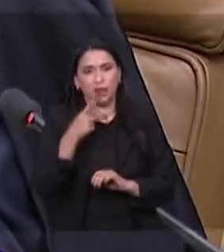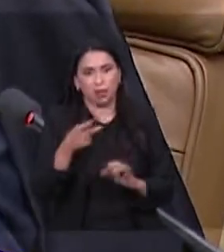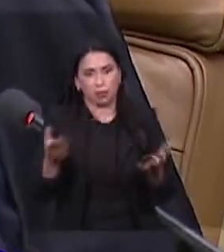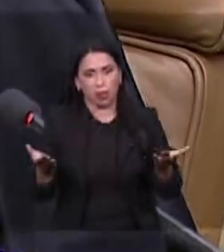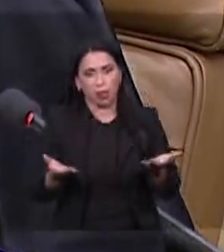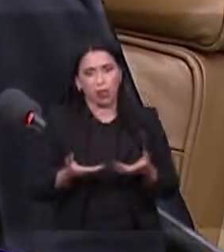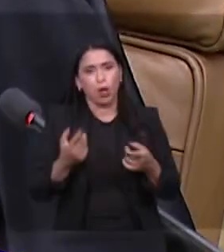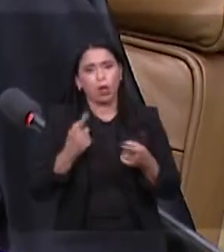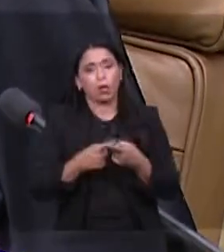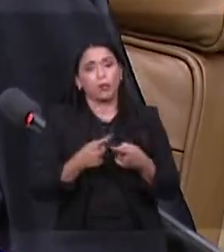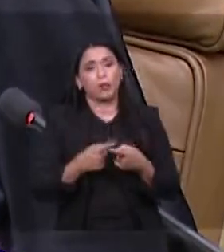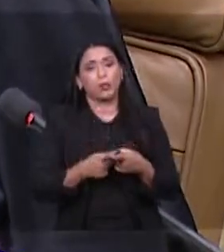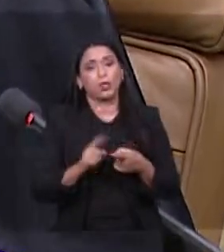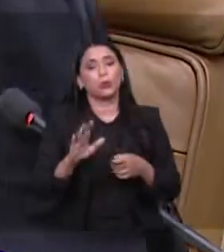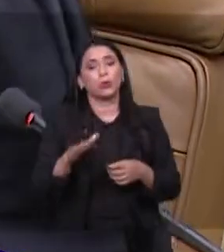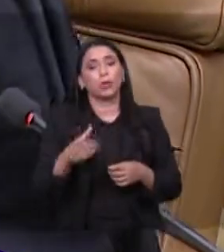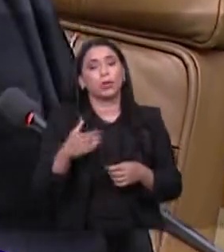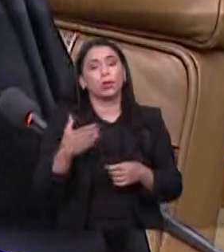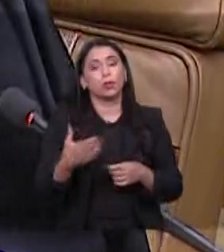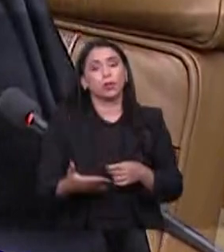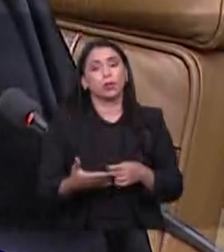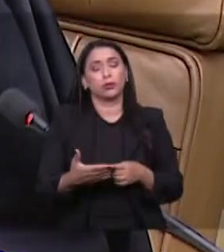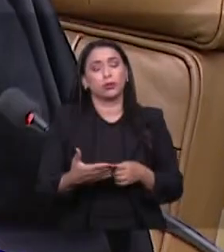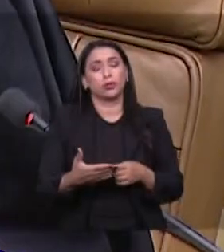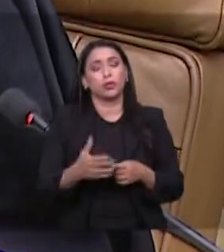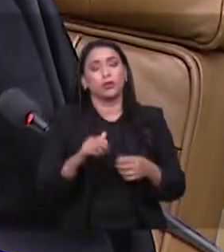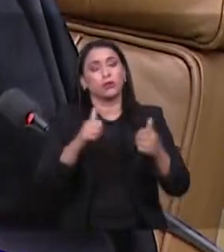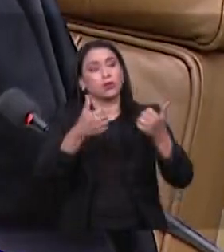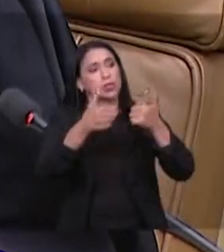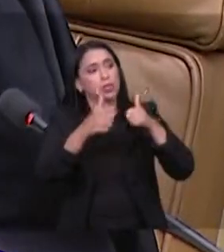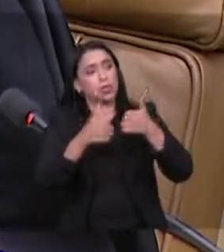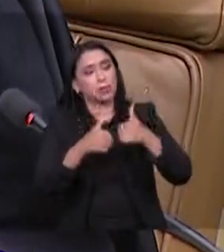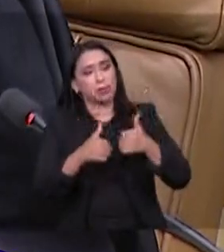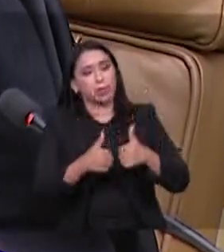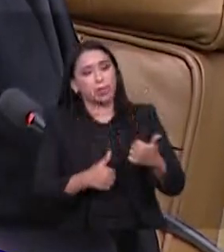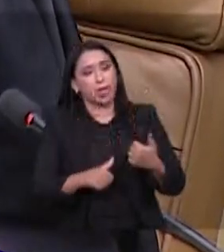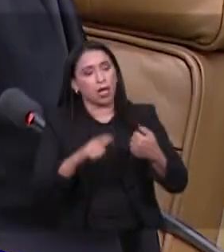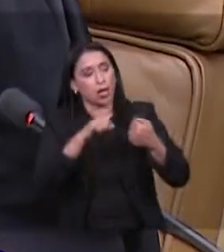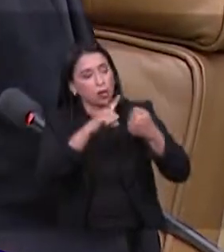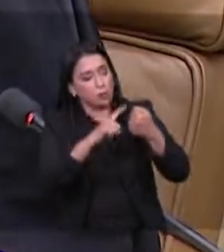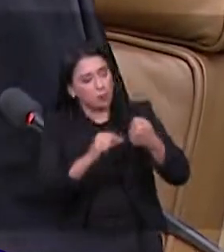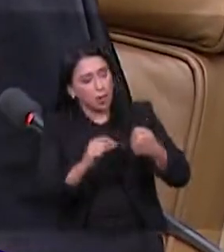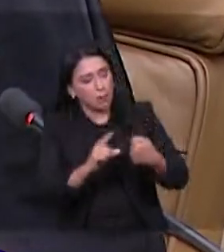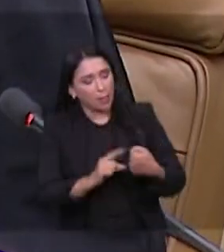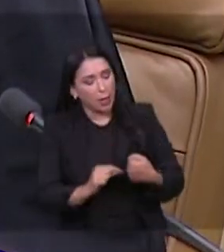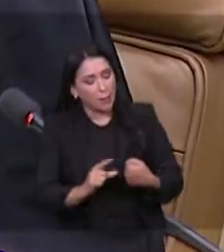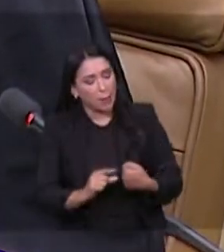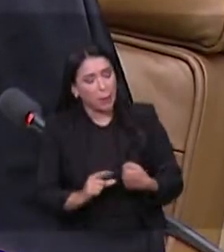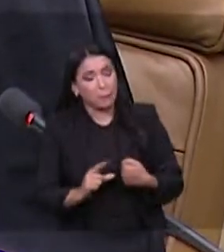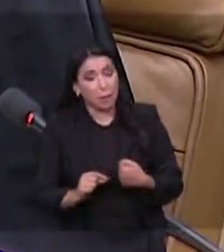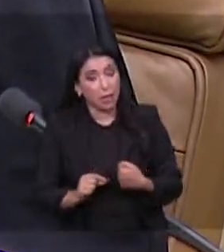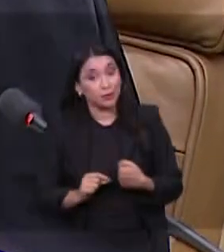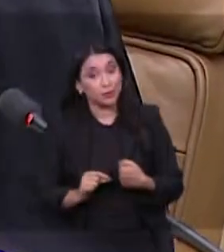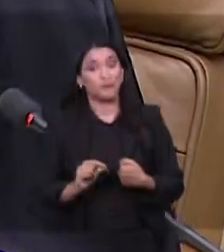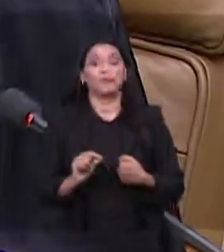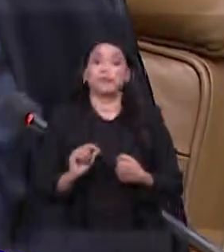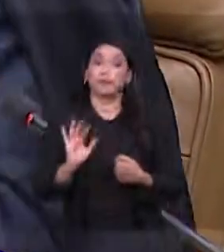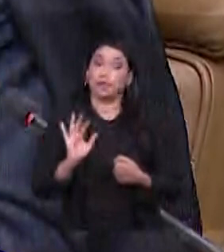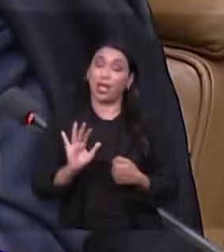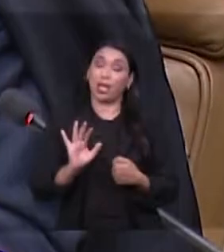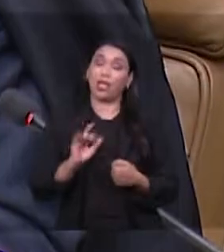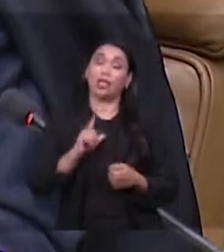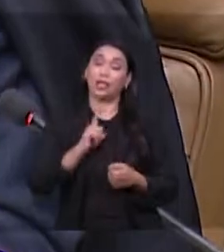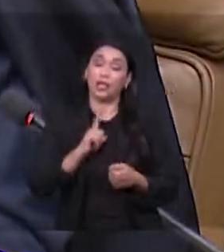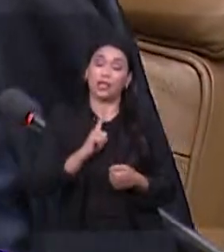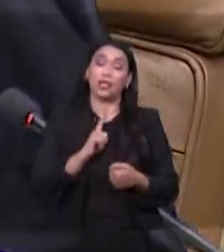presidente, porque quando chegarmos ao exame dispositivo a dispositivo, essa questão, de algum